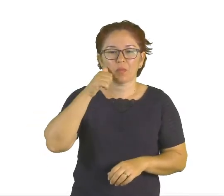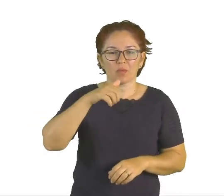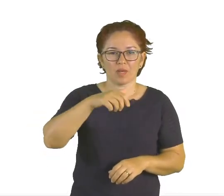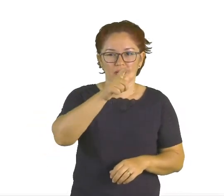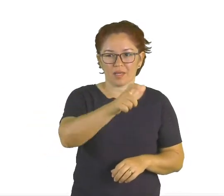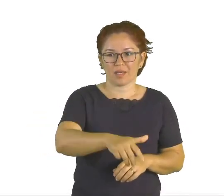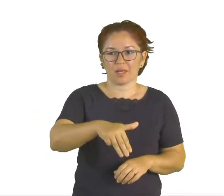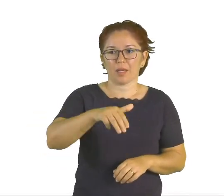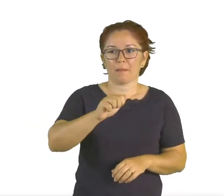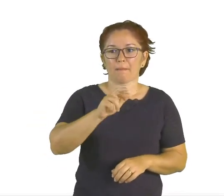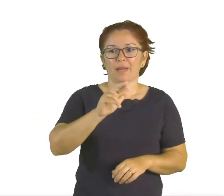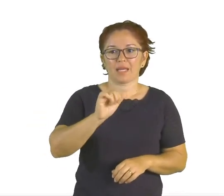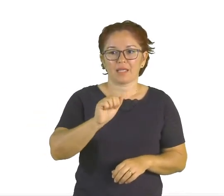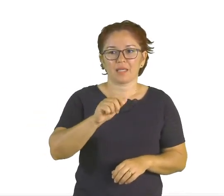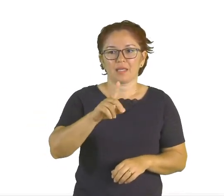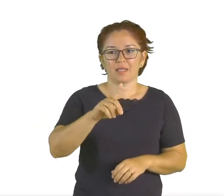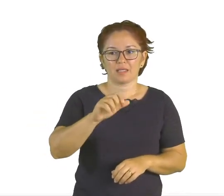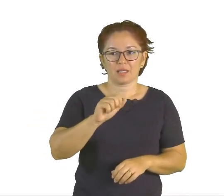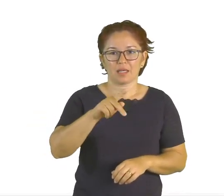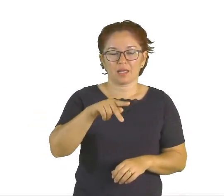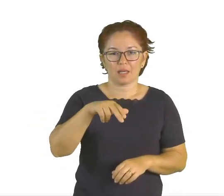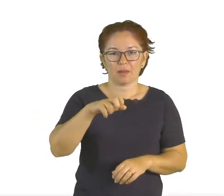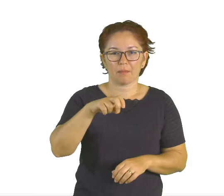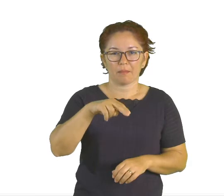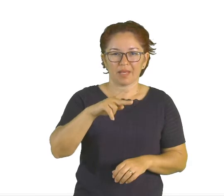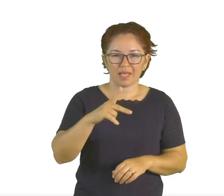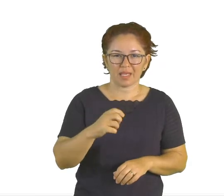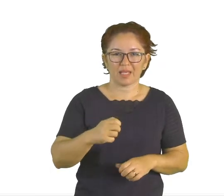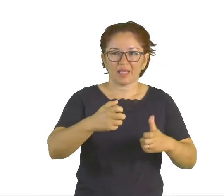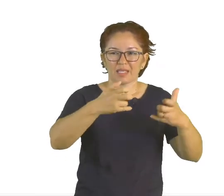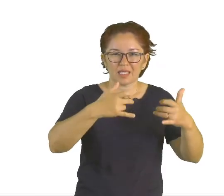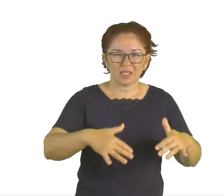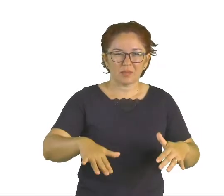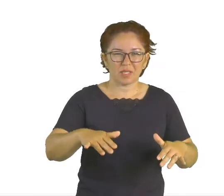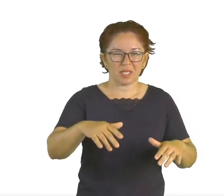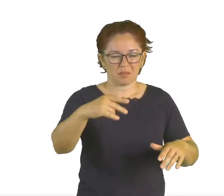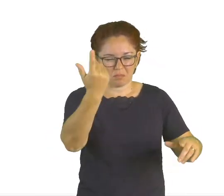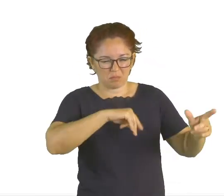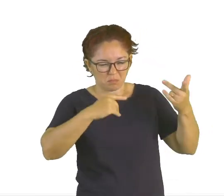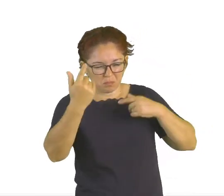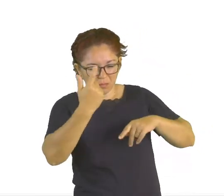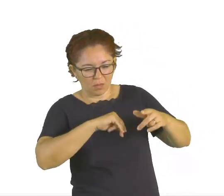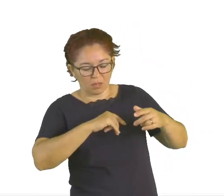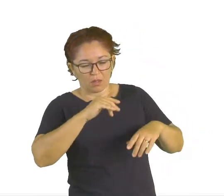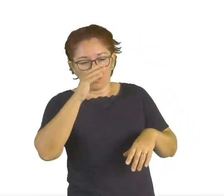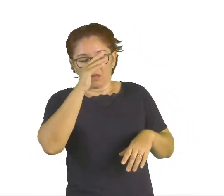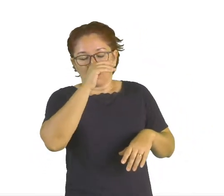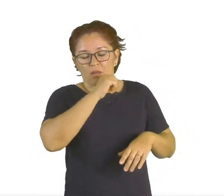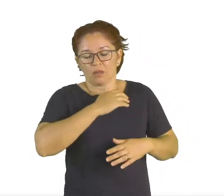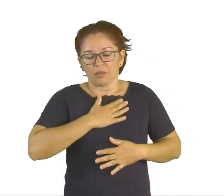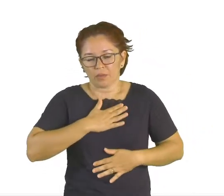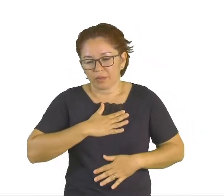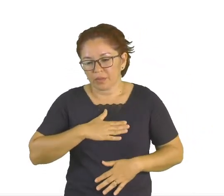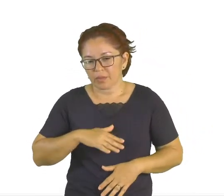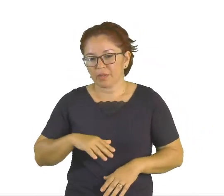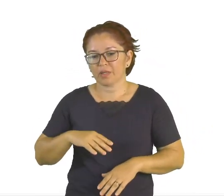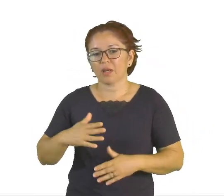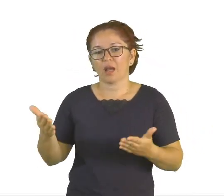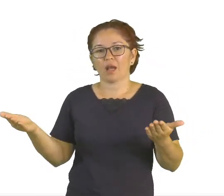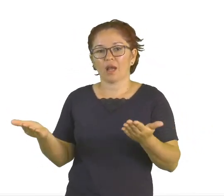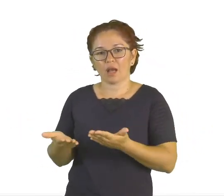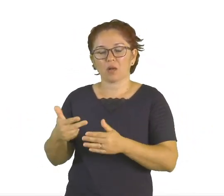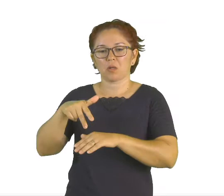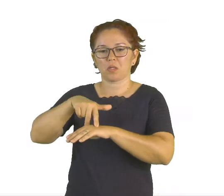livro Sobrevivi, Posso Contar, onde narra as violências sofridas por ela e pelas 3 filhas. Observem que